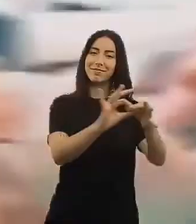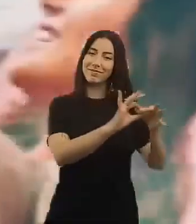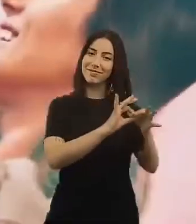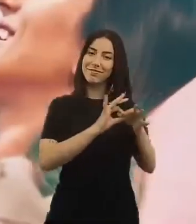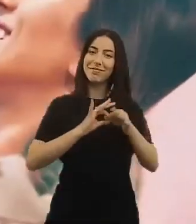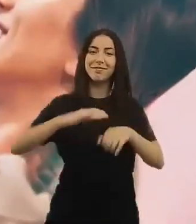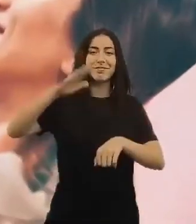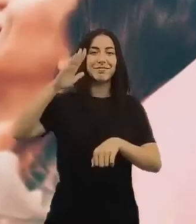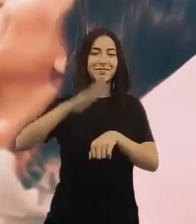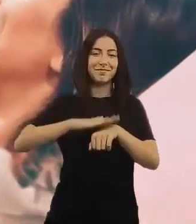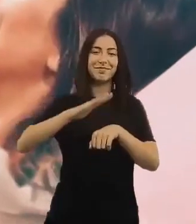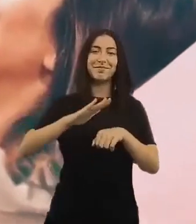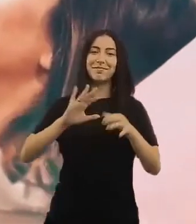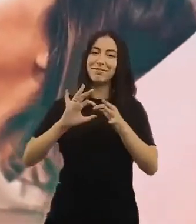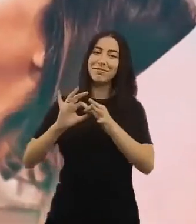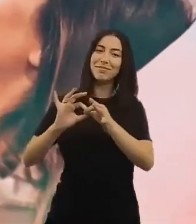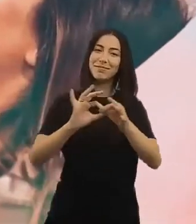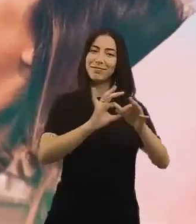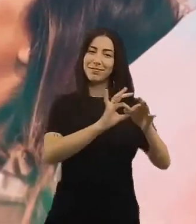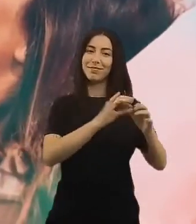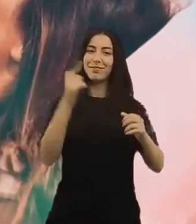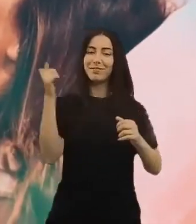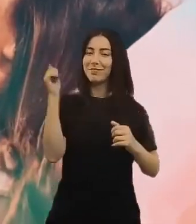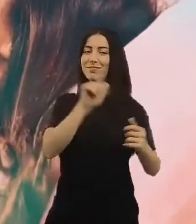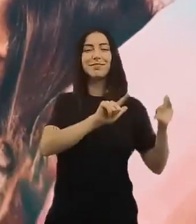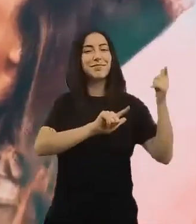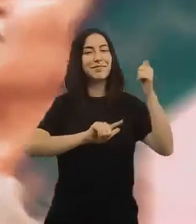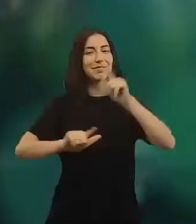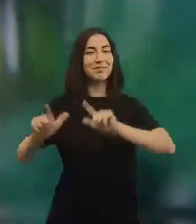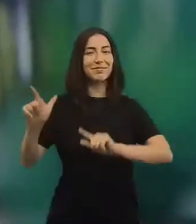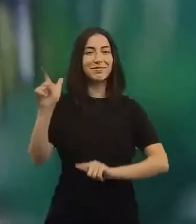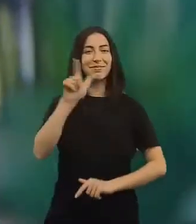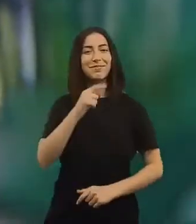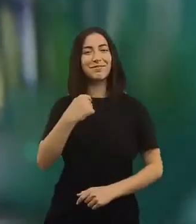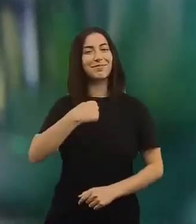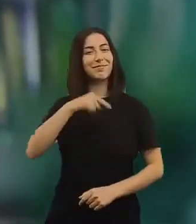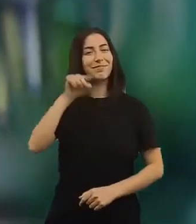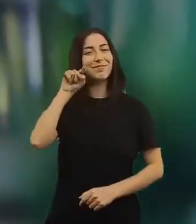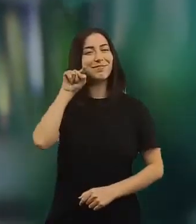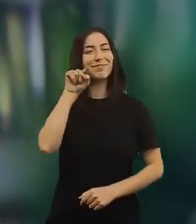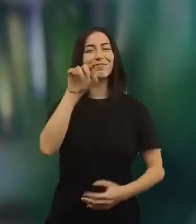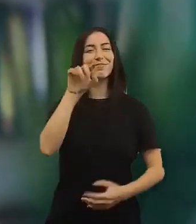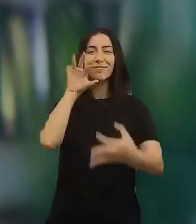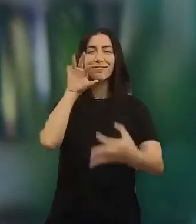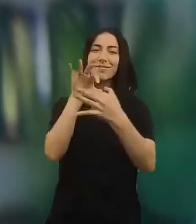pra vencer. Sou eu e você, sou eu e você, yeah. Visite